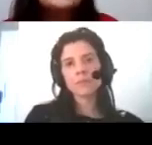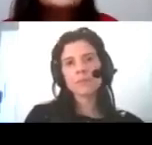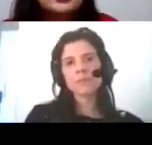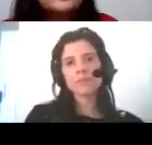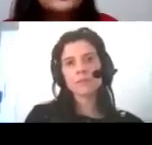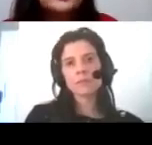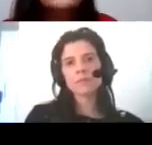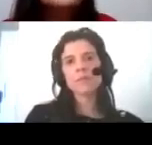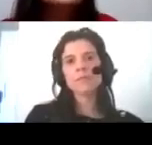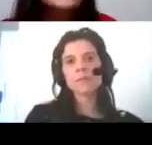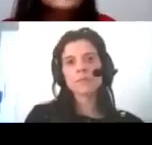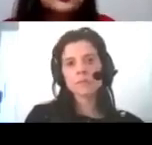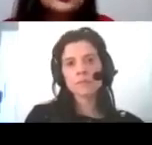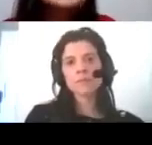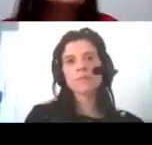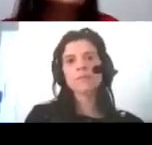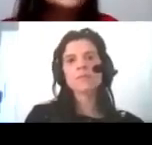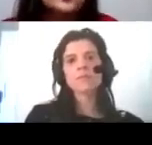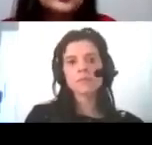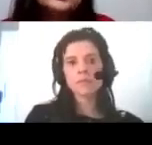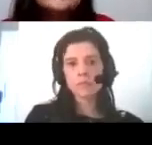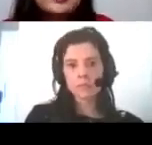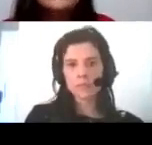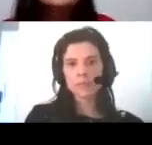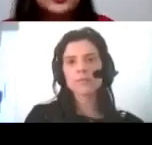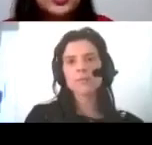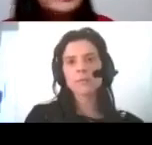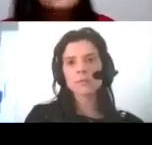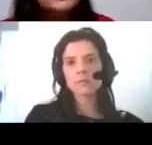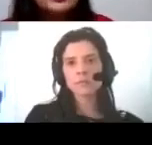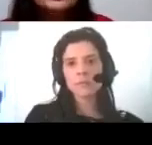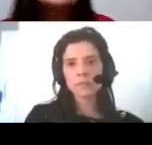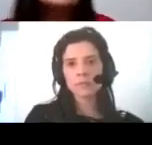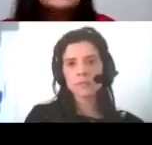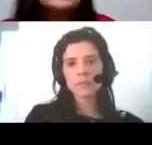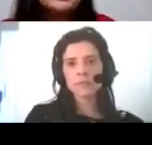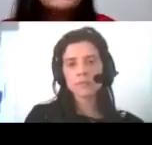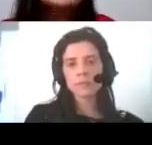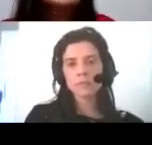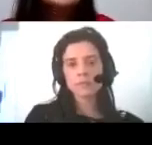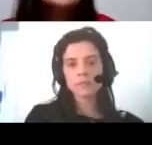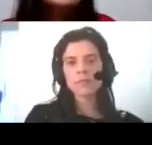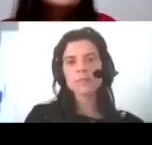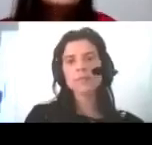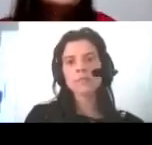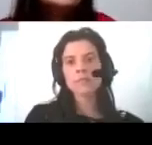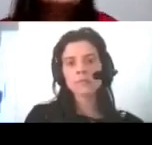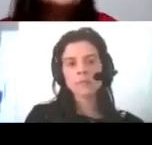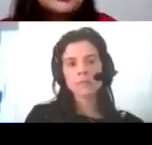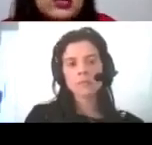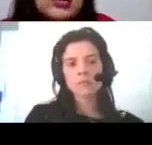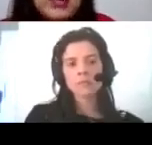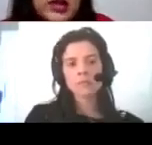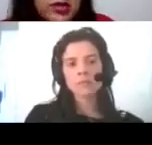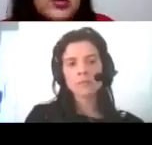vencer o paradigma, porque funcionário público, servidor público já tem, como nós já dissemos durante todo o treinamento, o estigma